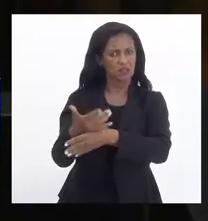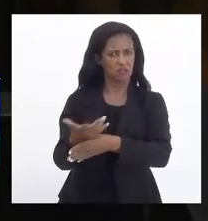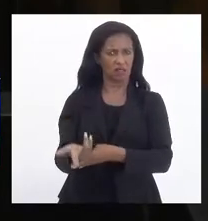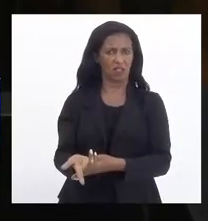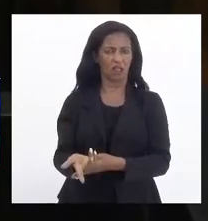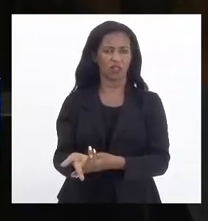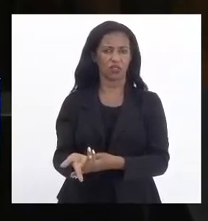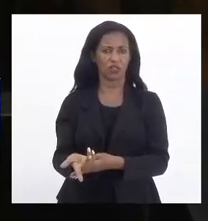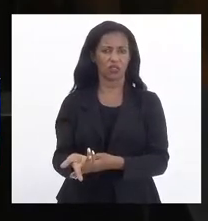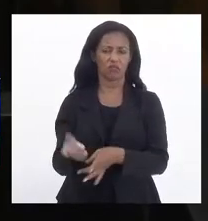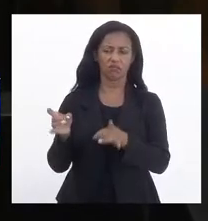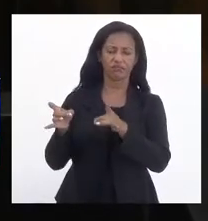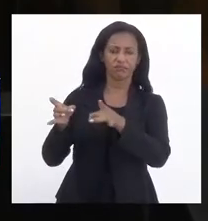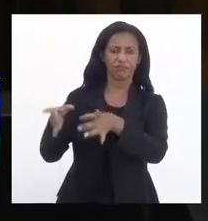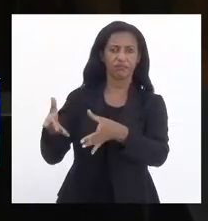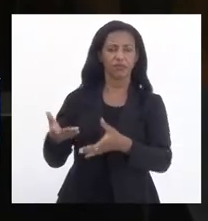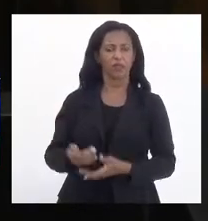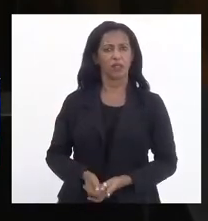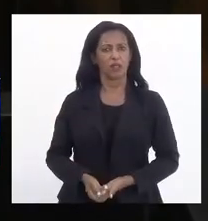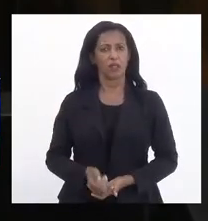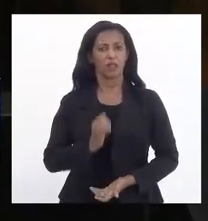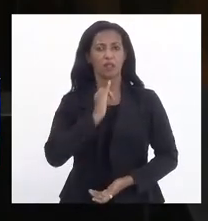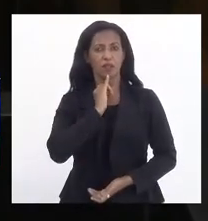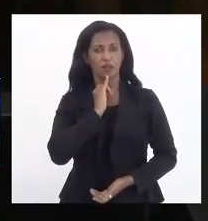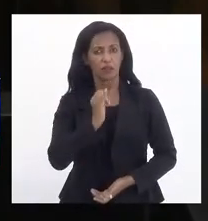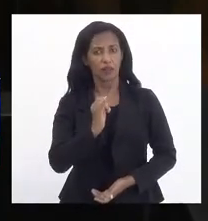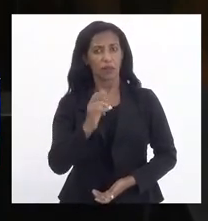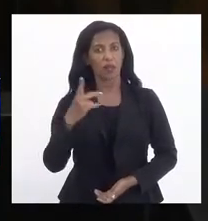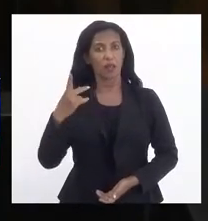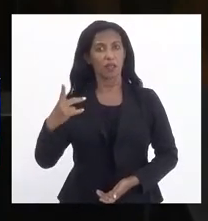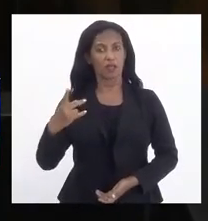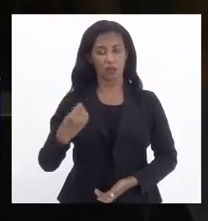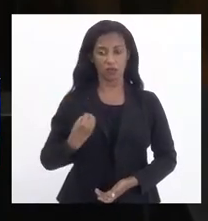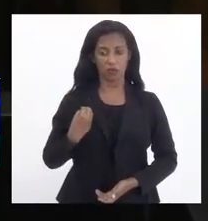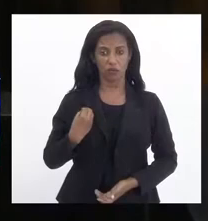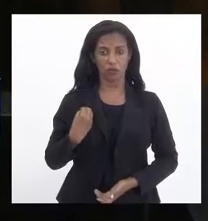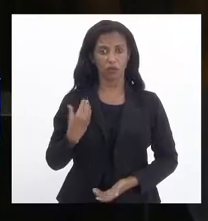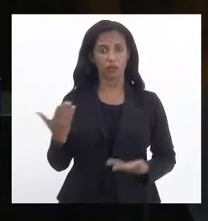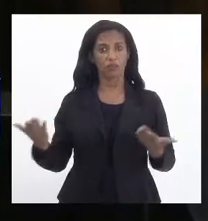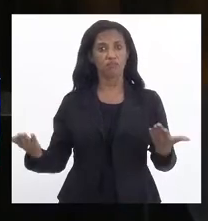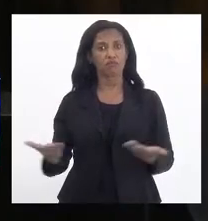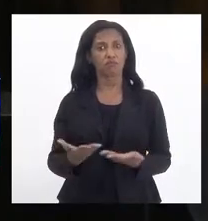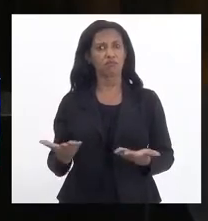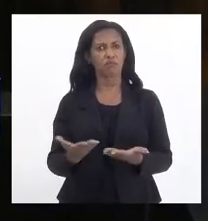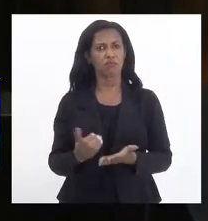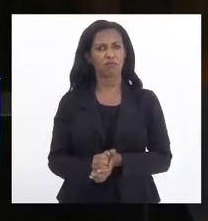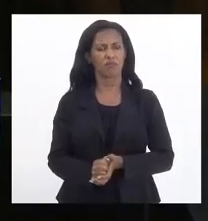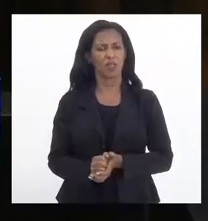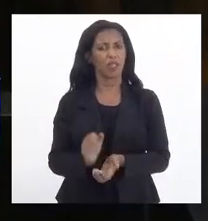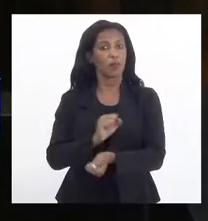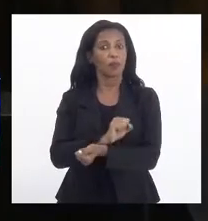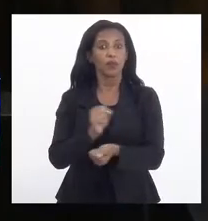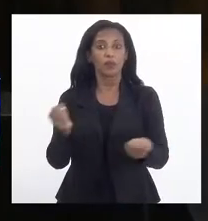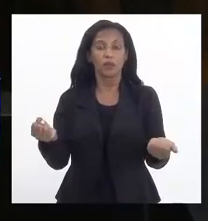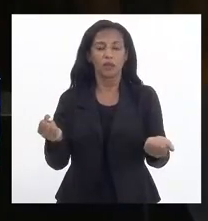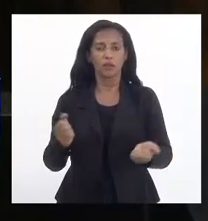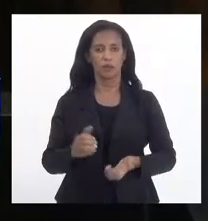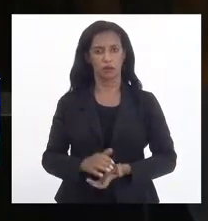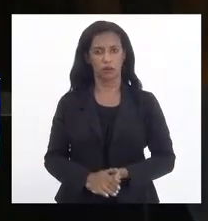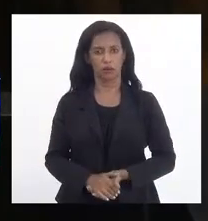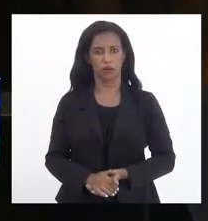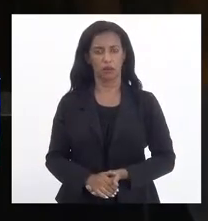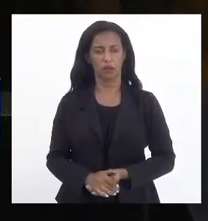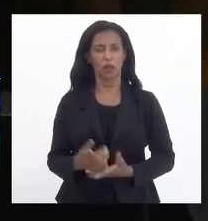caso. Infelizmente, até a sua presença hoje se tornou algo impossível,